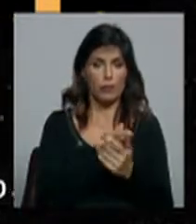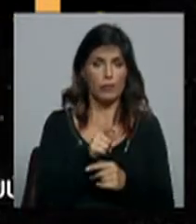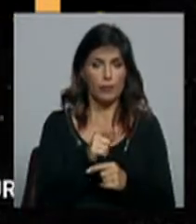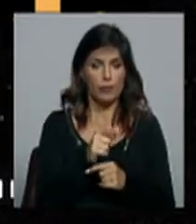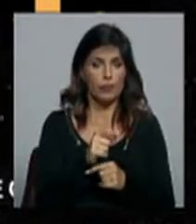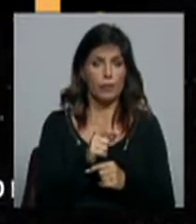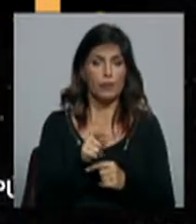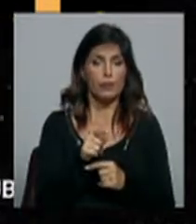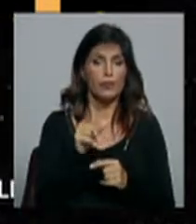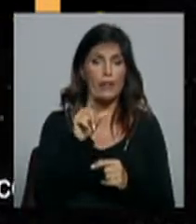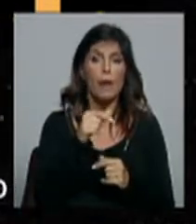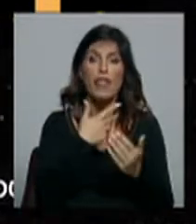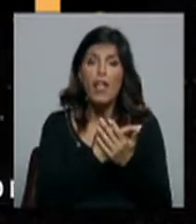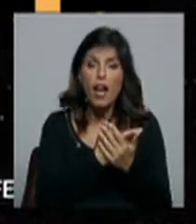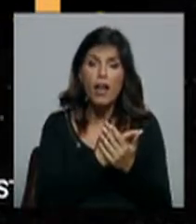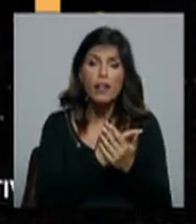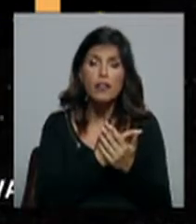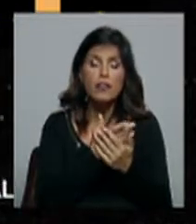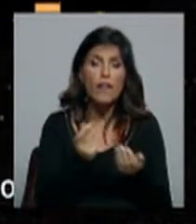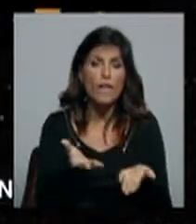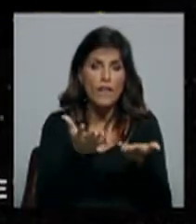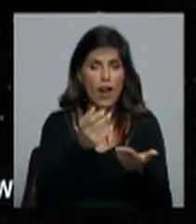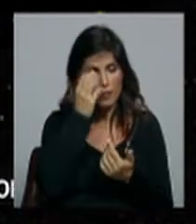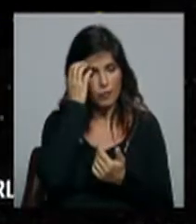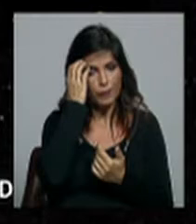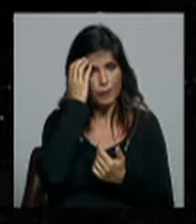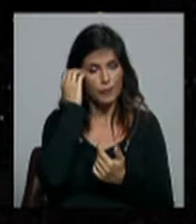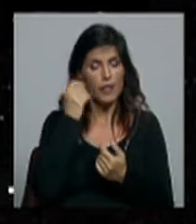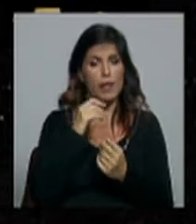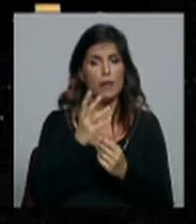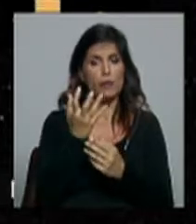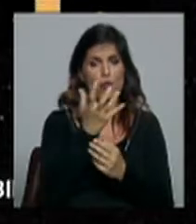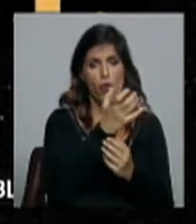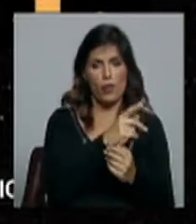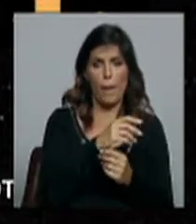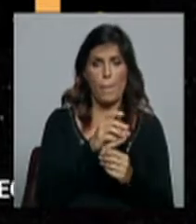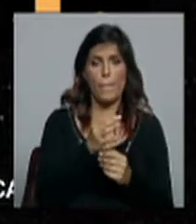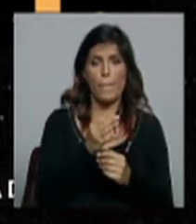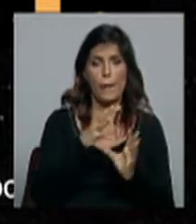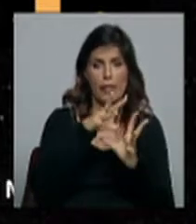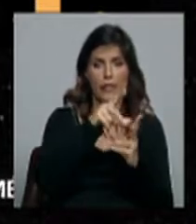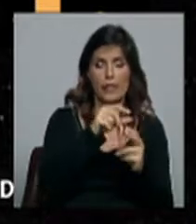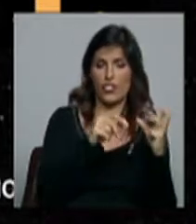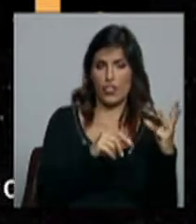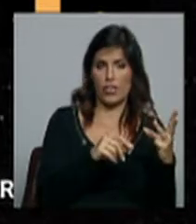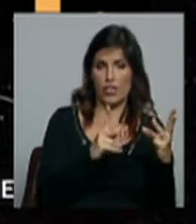ser também ali promovido pela gravidade de 3 planetas. Quais são esses planetas? Vênus,